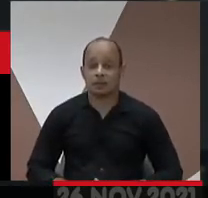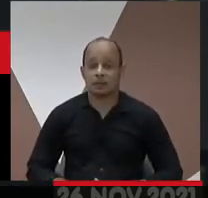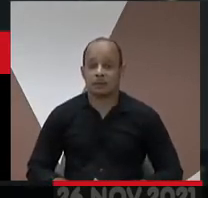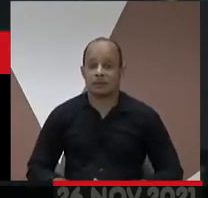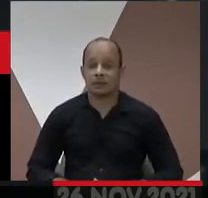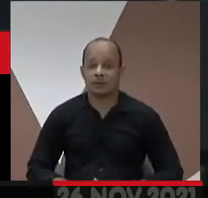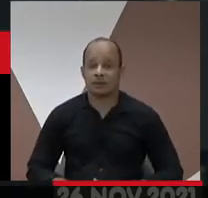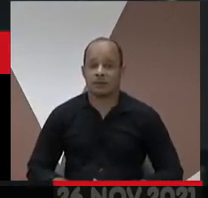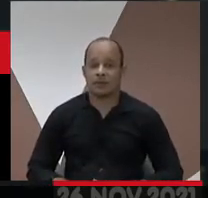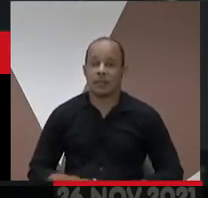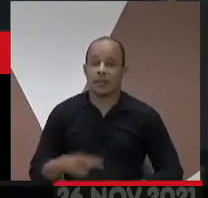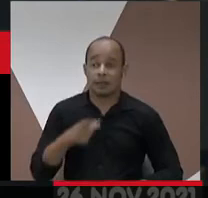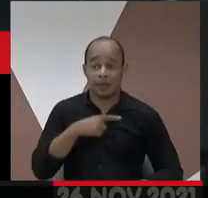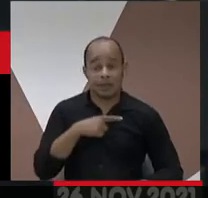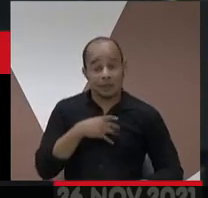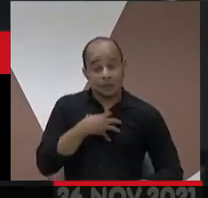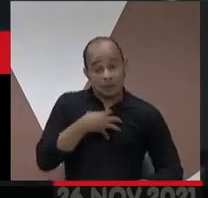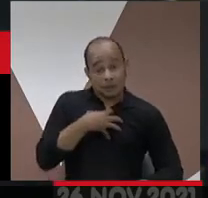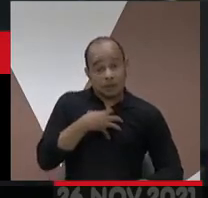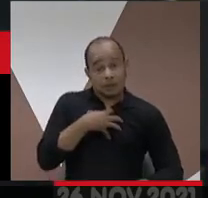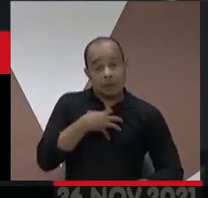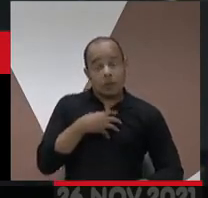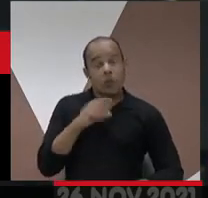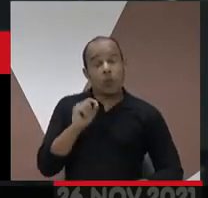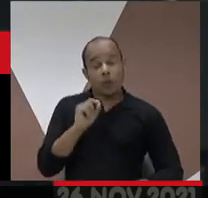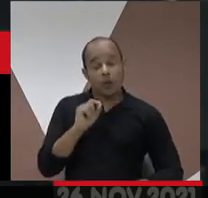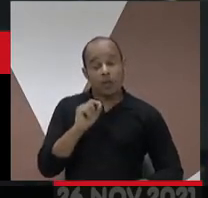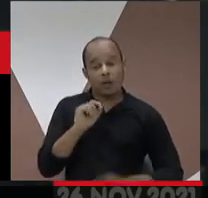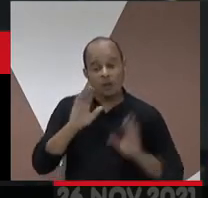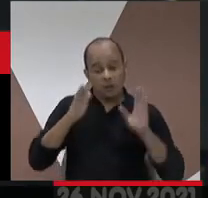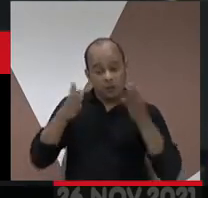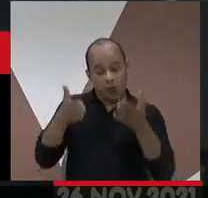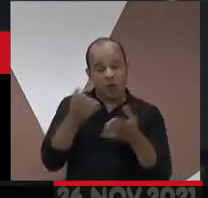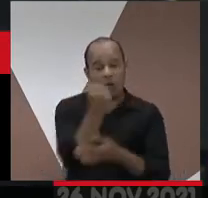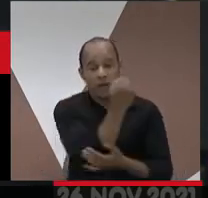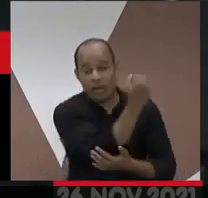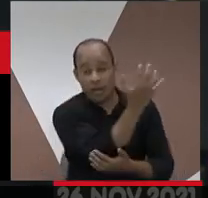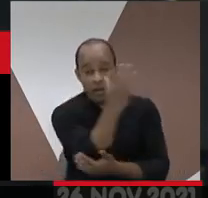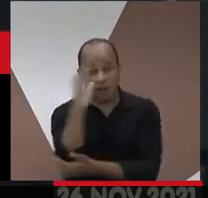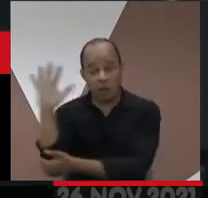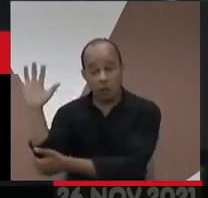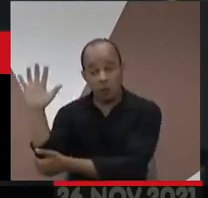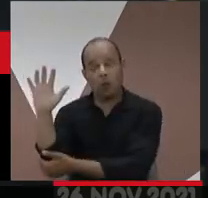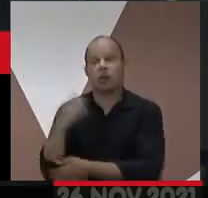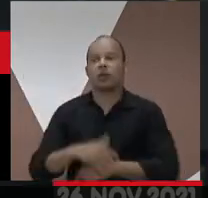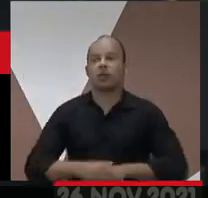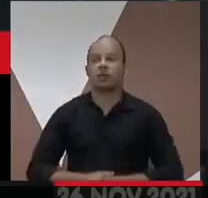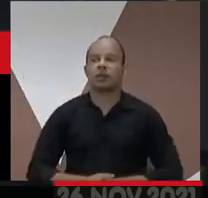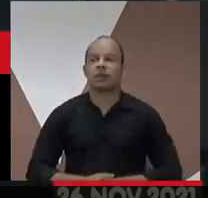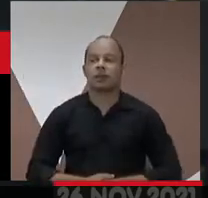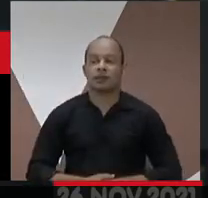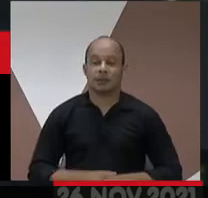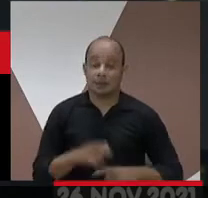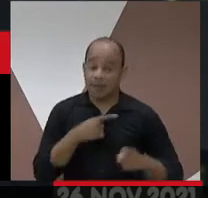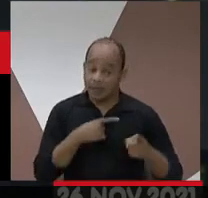presente em nós um sentimento ecológico. O que é ecologia? o respeito dos seres